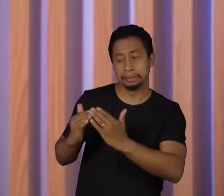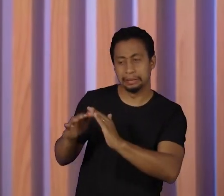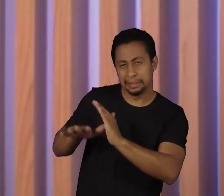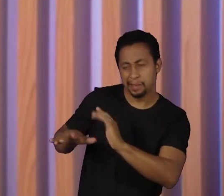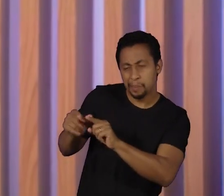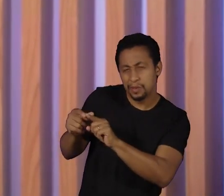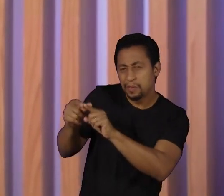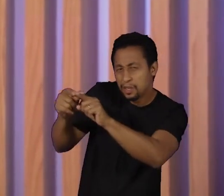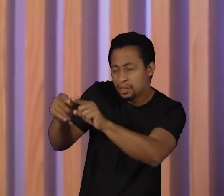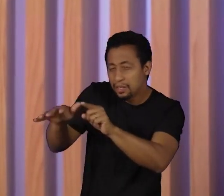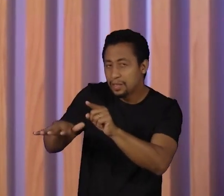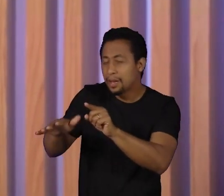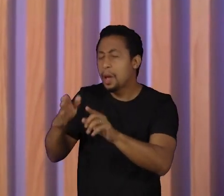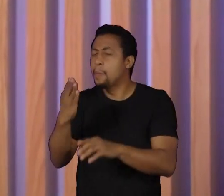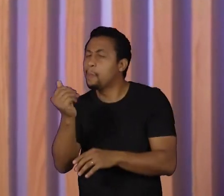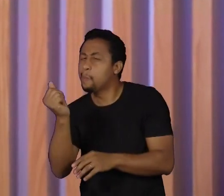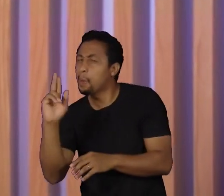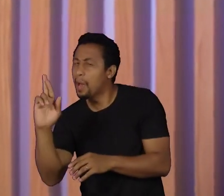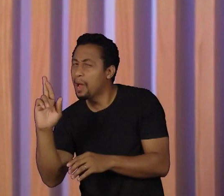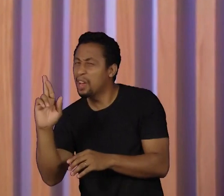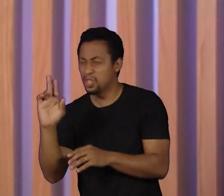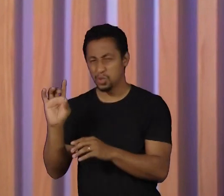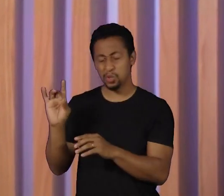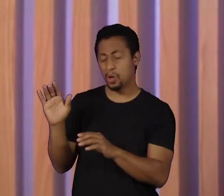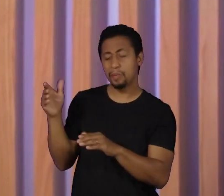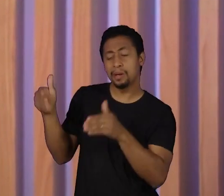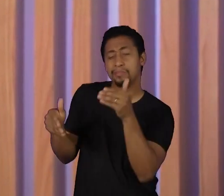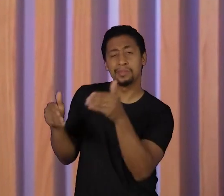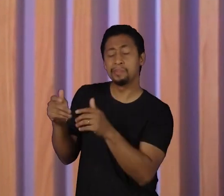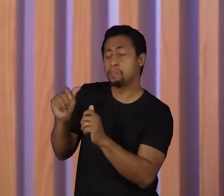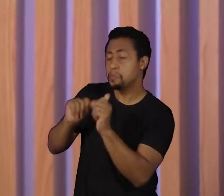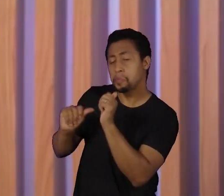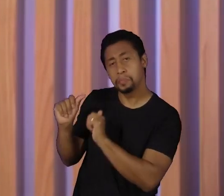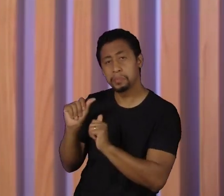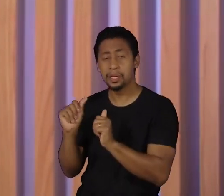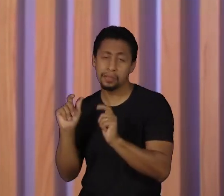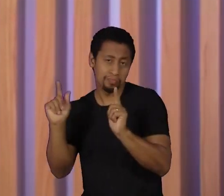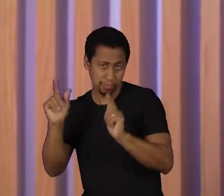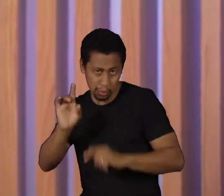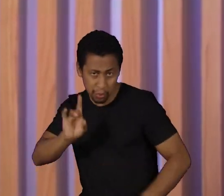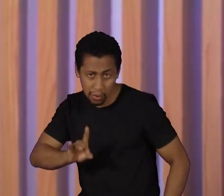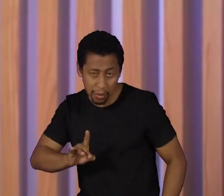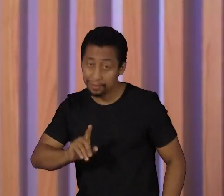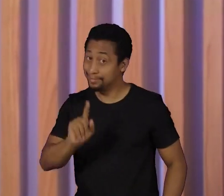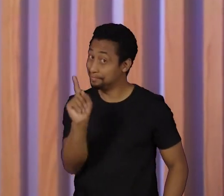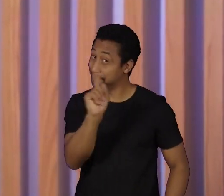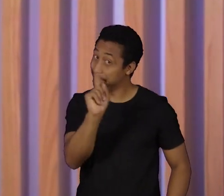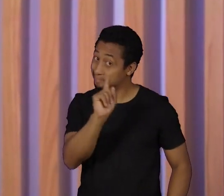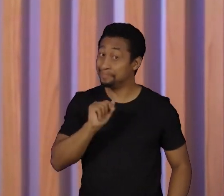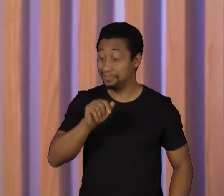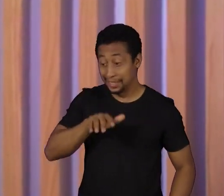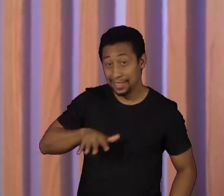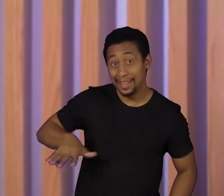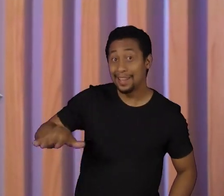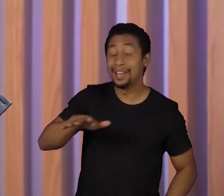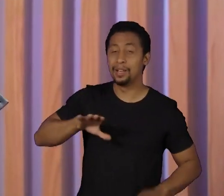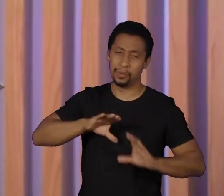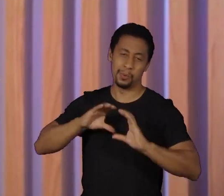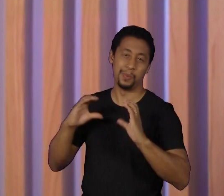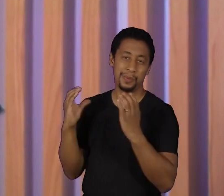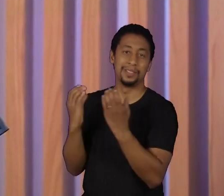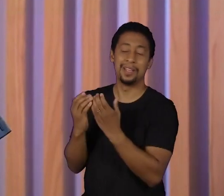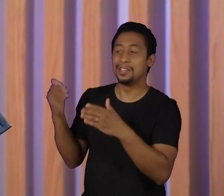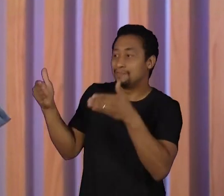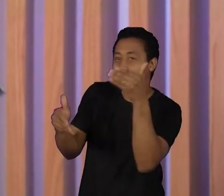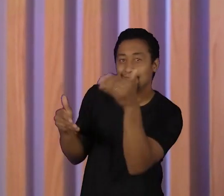subúrbios, às vezes o bar é muito mais do que um lugar só para beber e se descontrair. Muitas vezes é onde a comunidade se reúne,